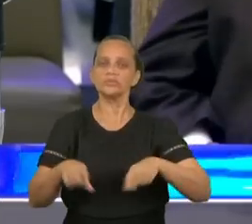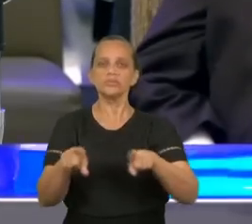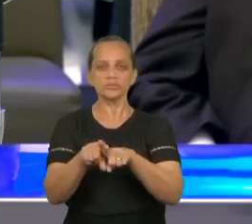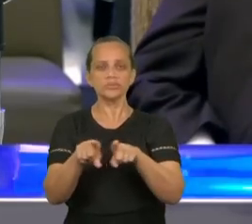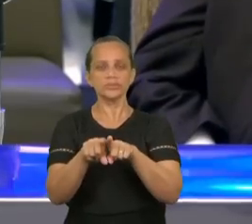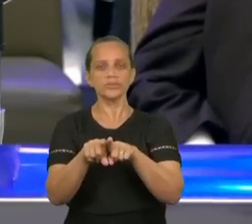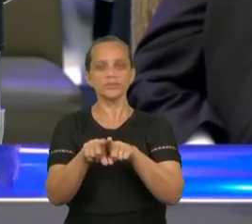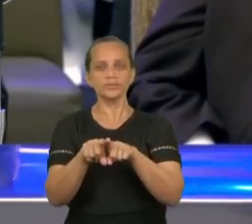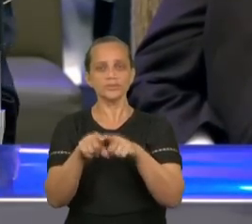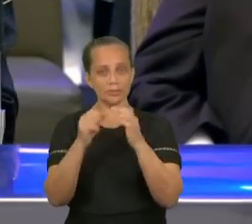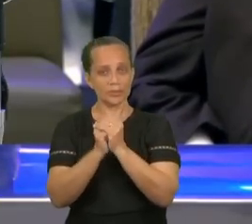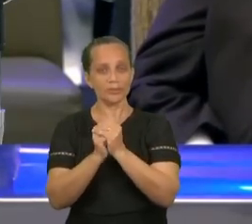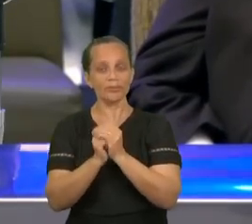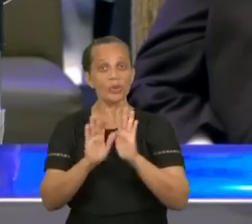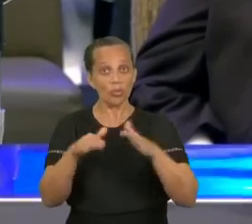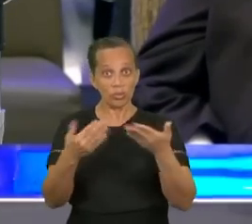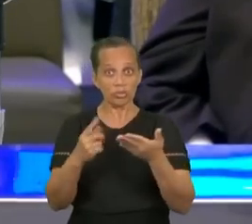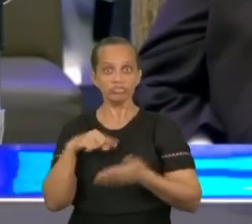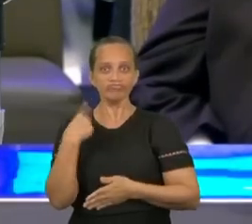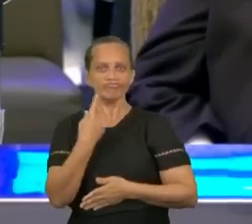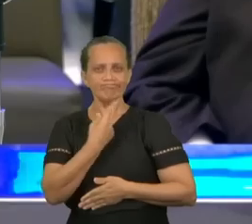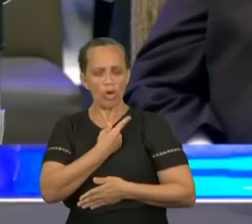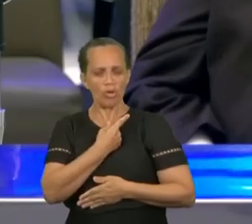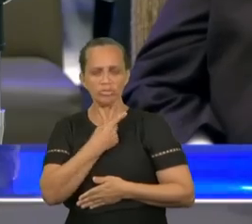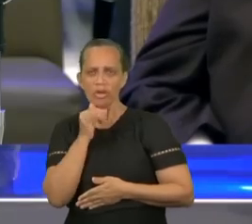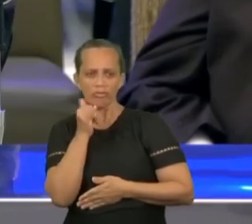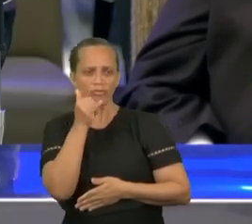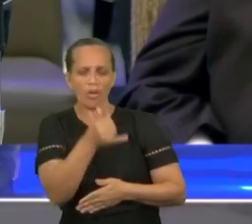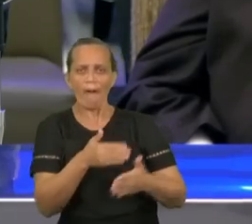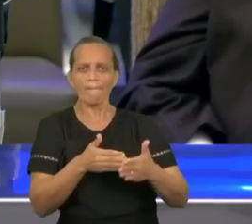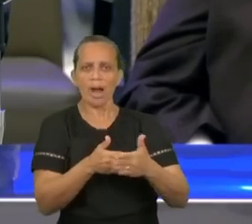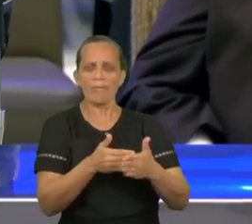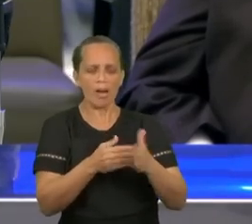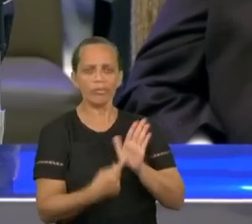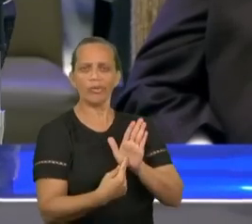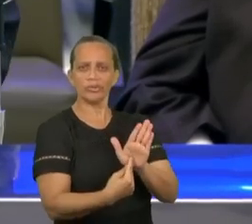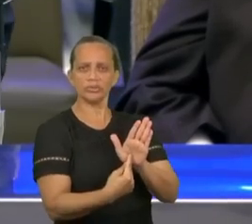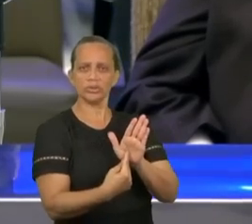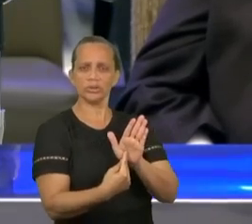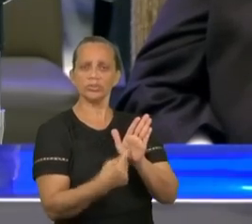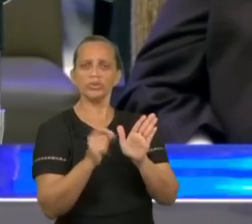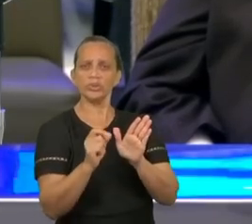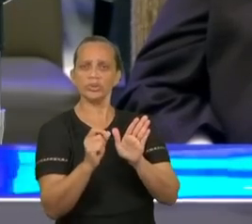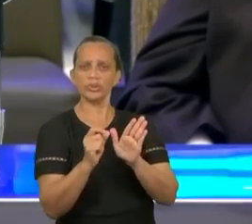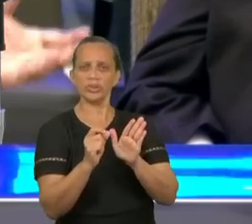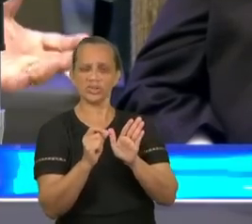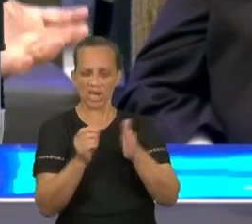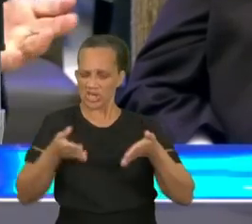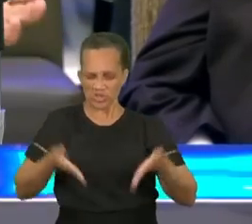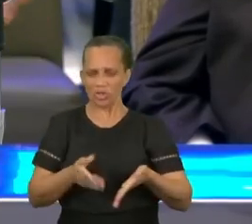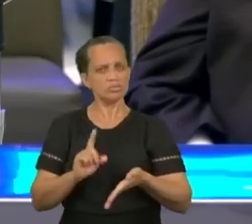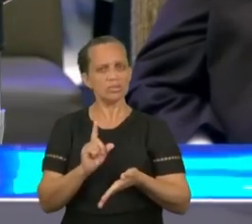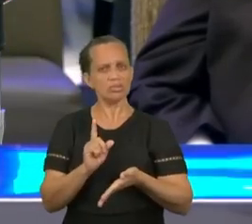Amém quando nós estabelecemos limites para os nossos filhos não estamos sendo chatos